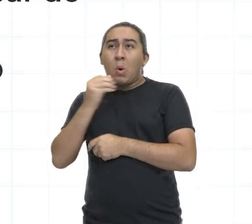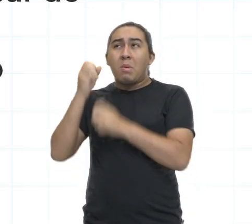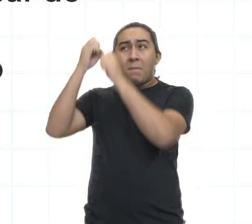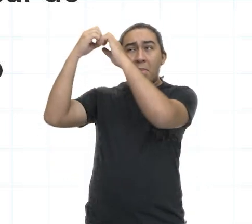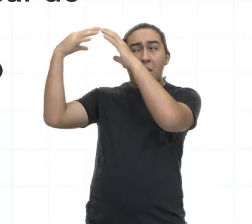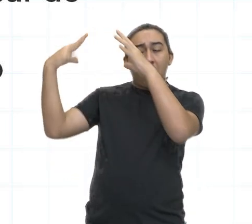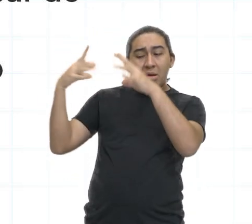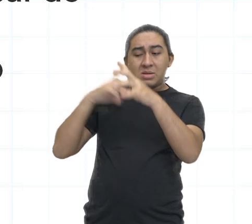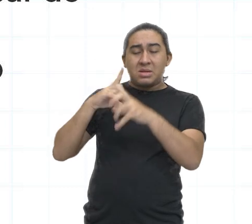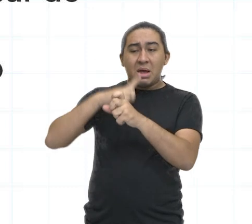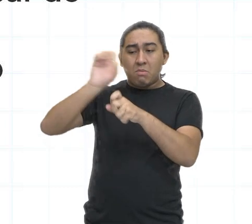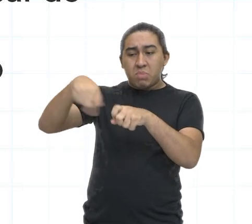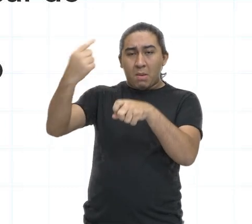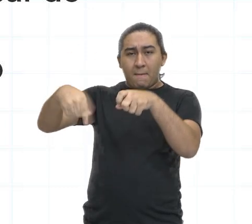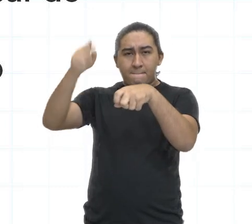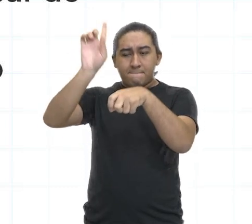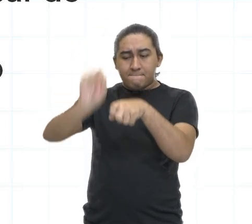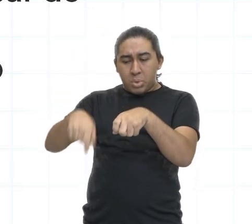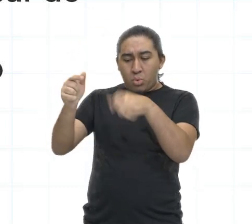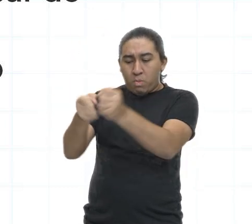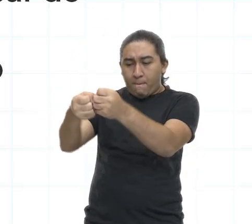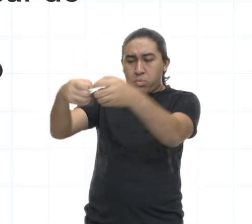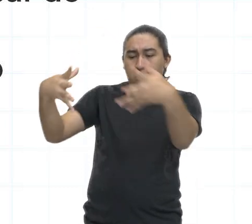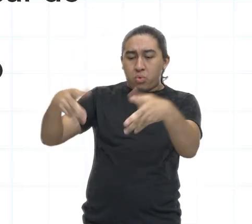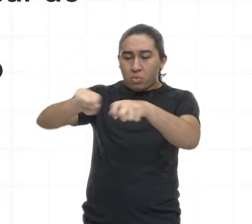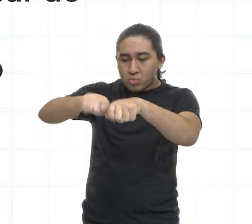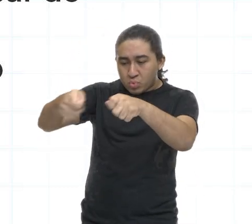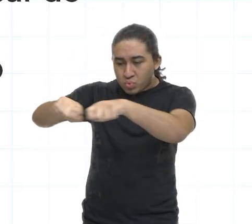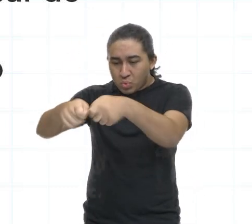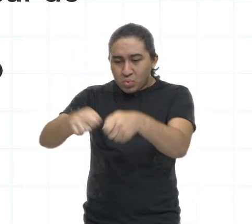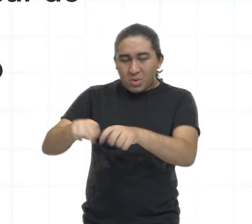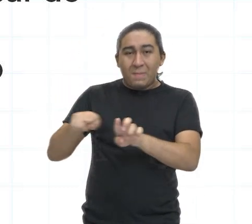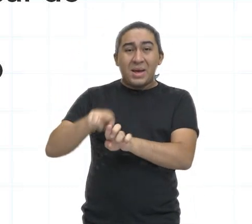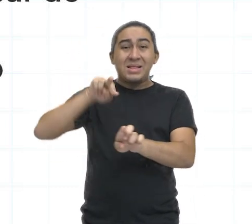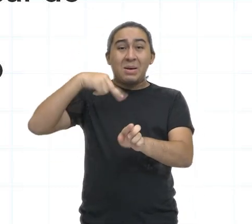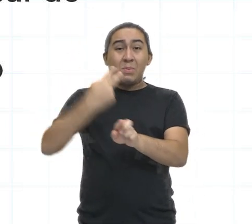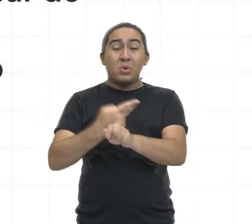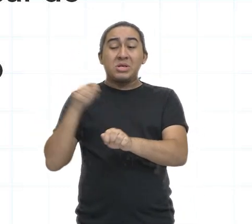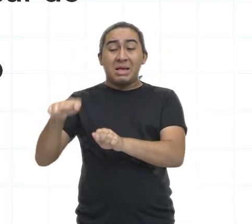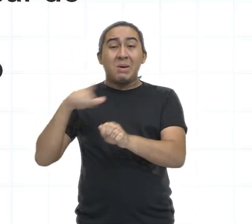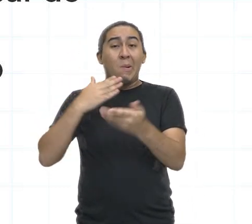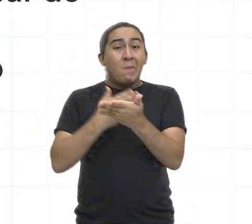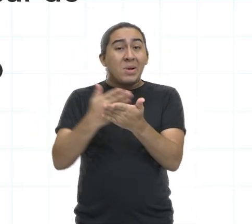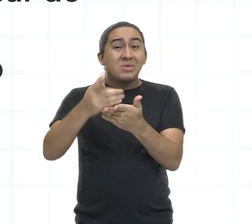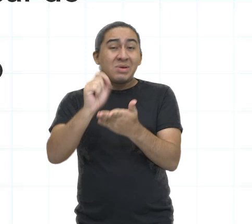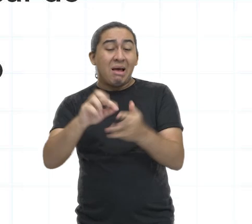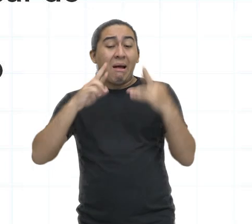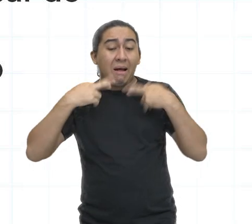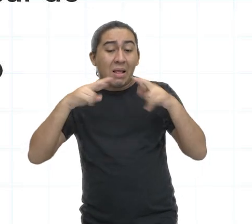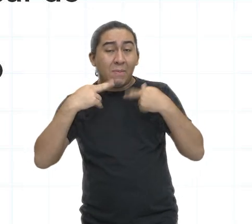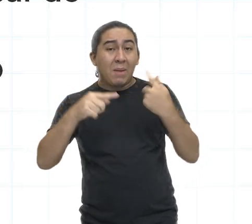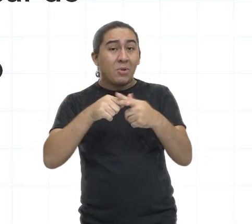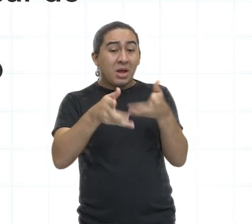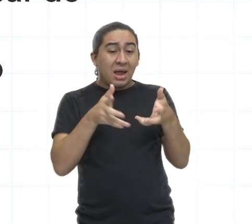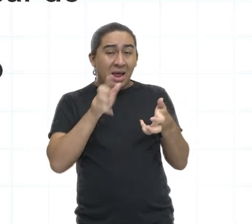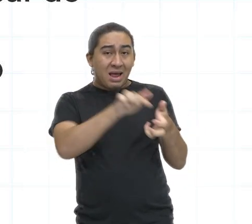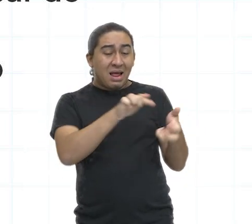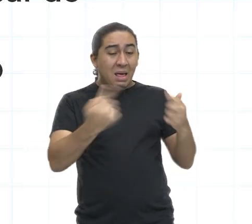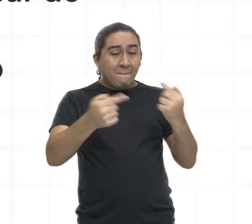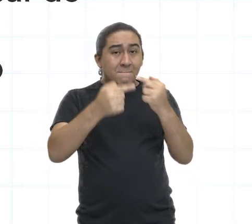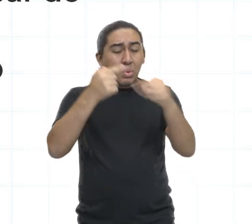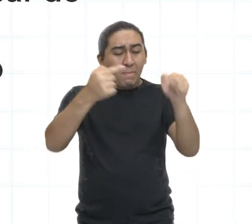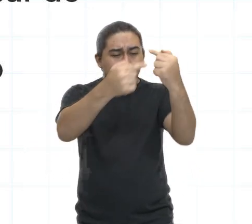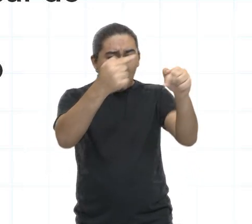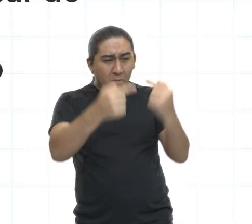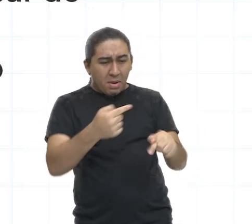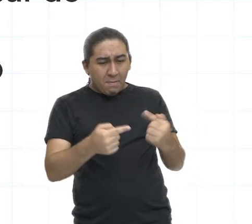tempo, ele começa a impor restrições à sua liberdade. o que a leva a desfazer tudo o